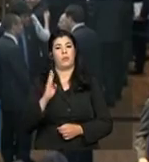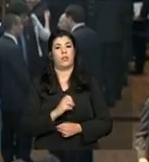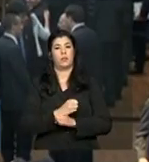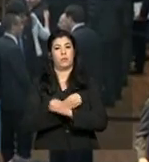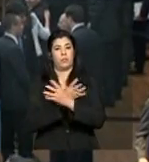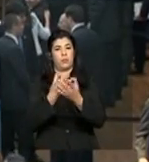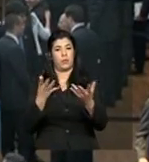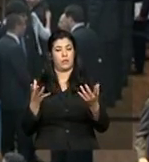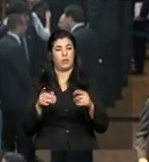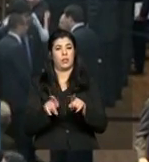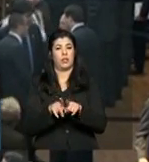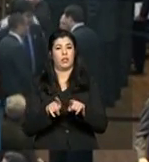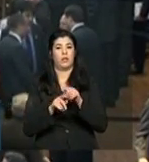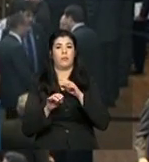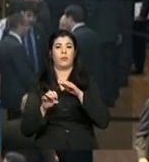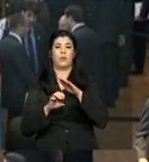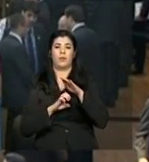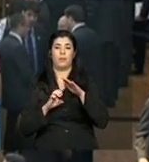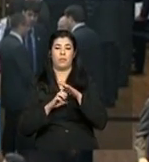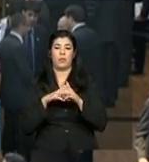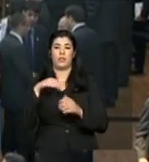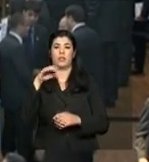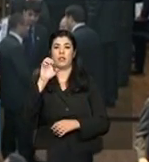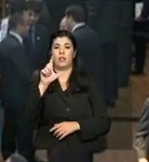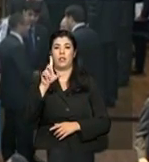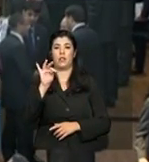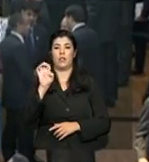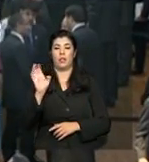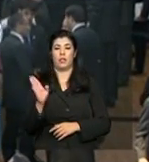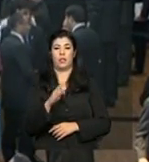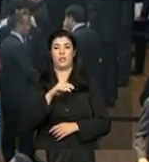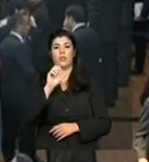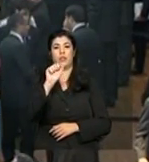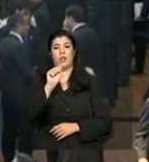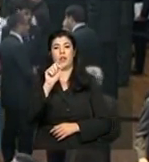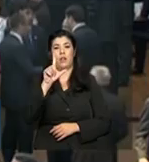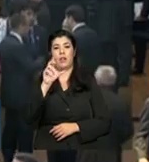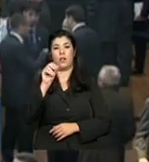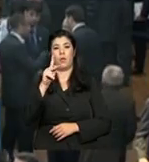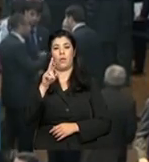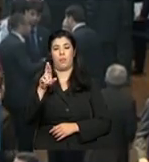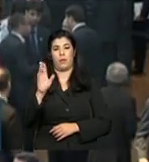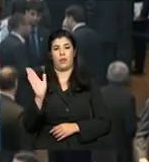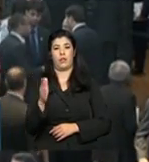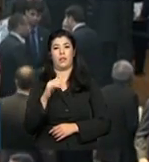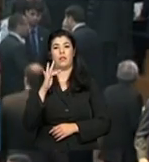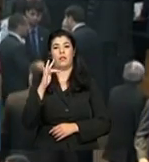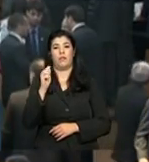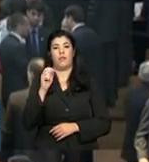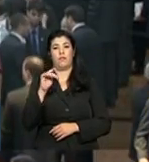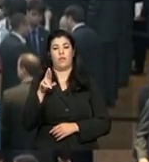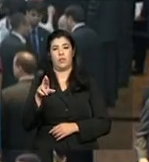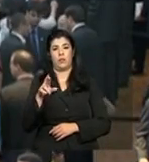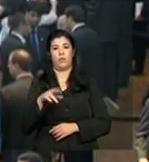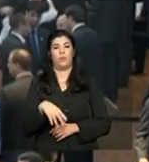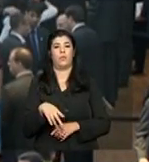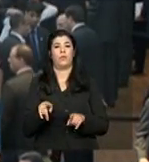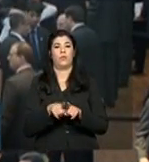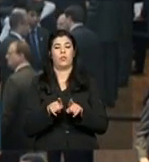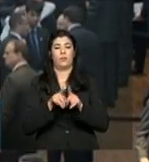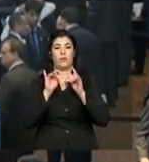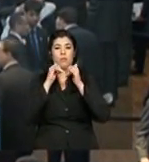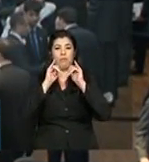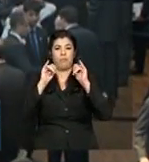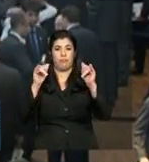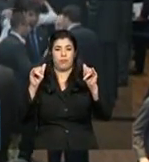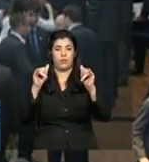S.A., representado pela corretora Elite, Alupar Investimento S.A., representado pela corretora Fator, e Elecnor Transmissão de Energia